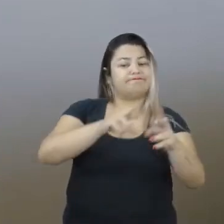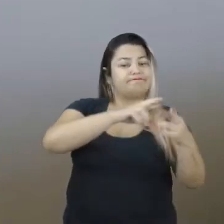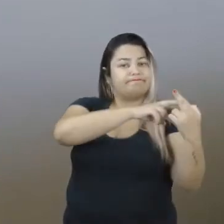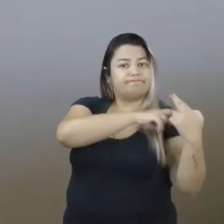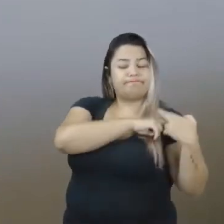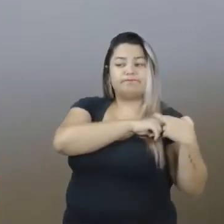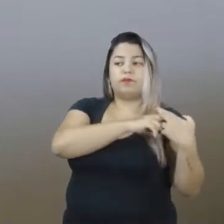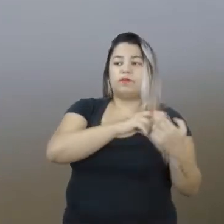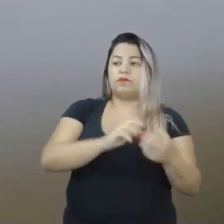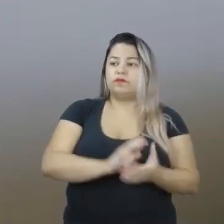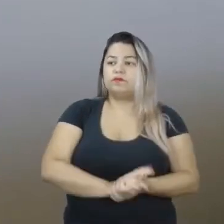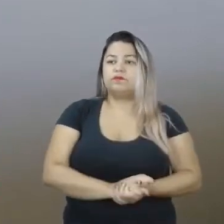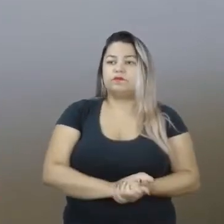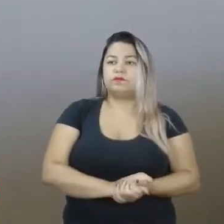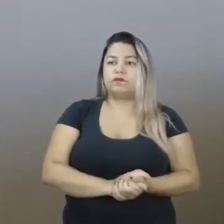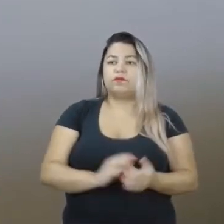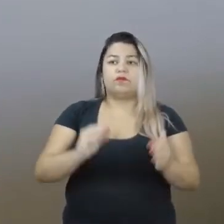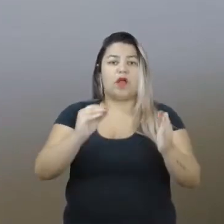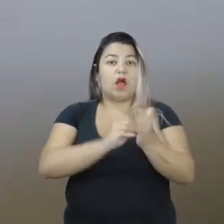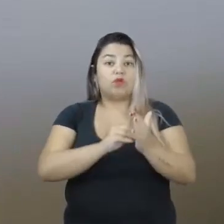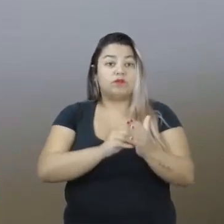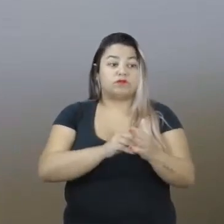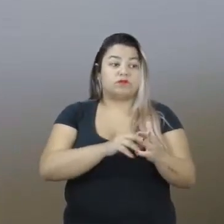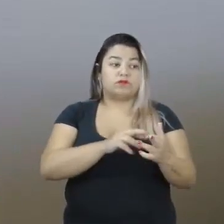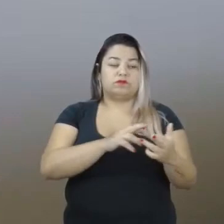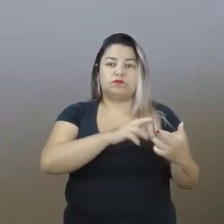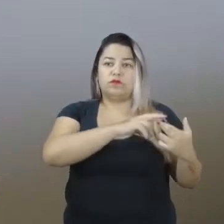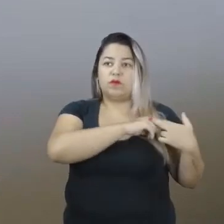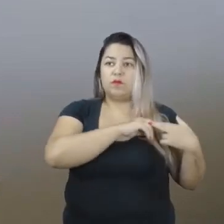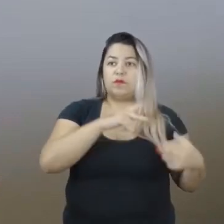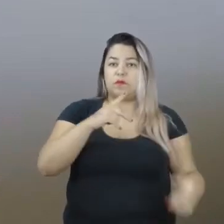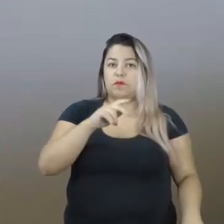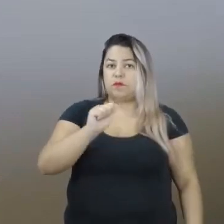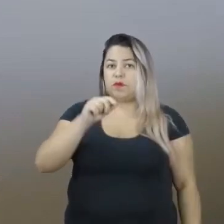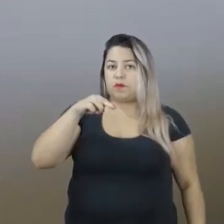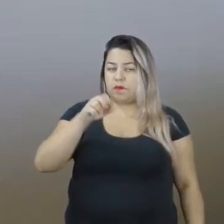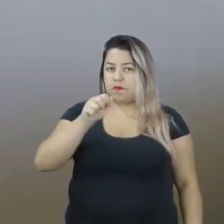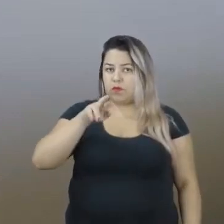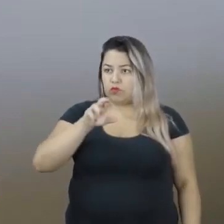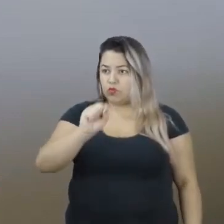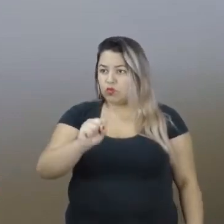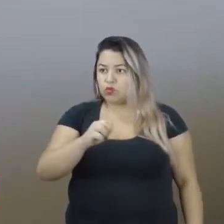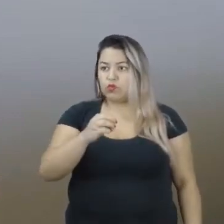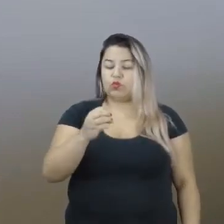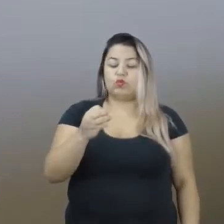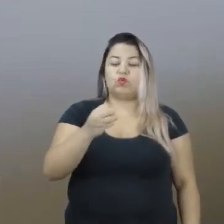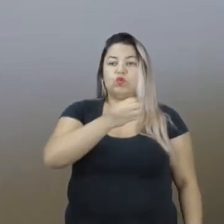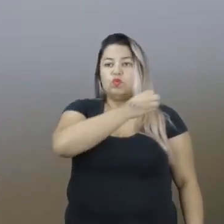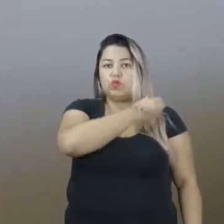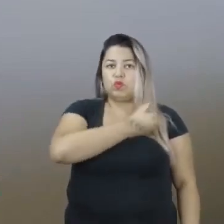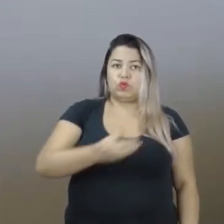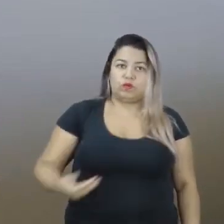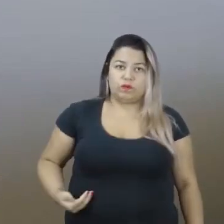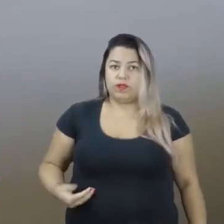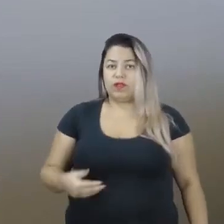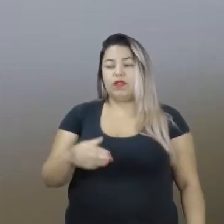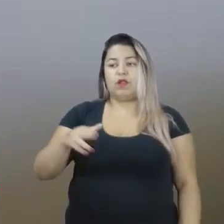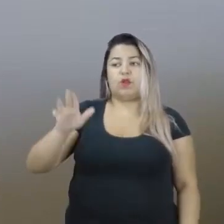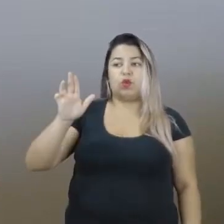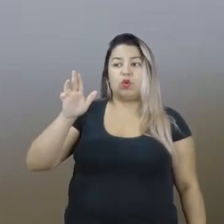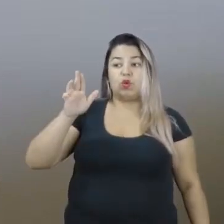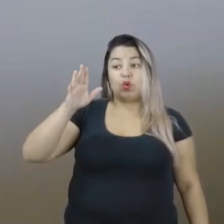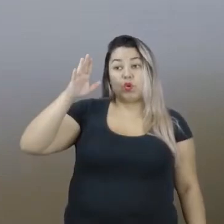responsável, irresponsável, eu diria, pela Fundação Palmares do governo anterior, retirou